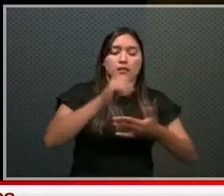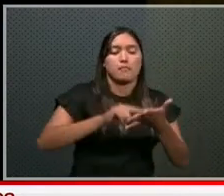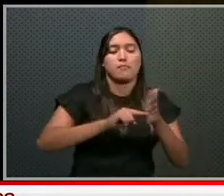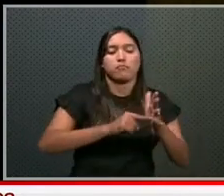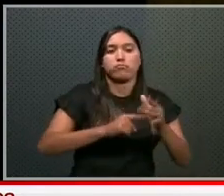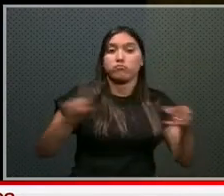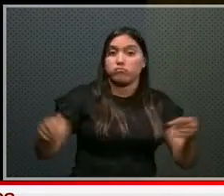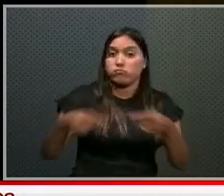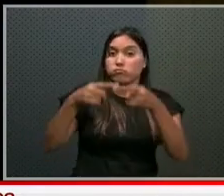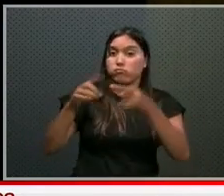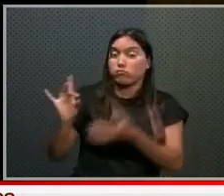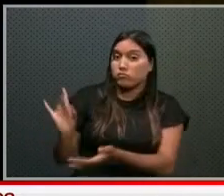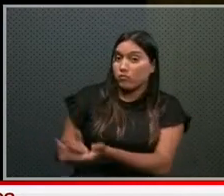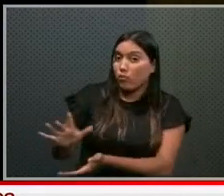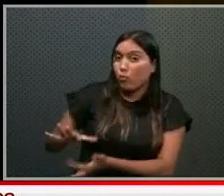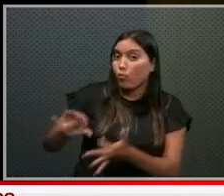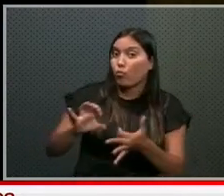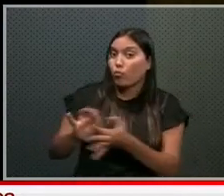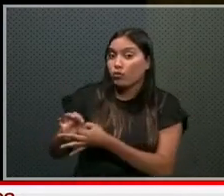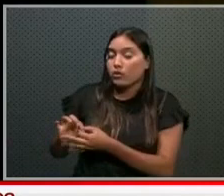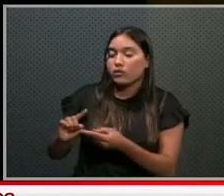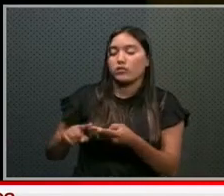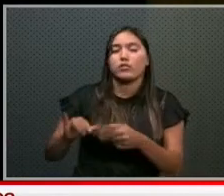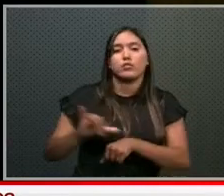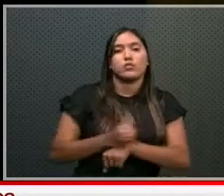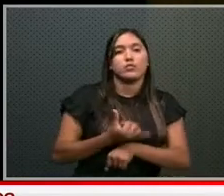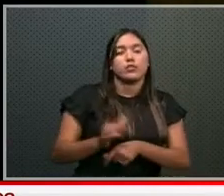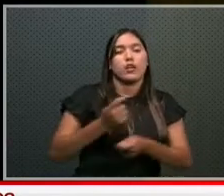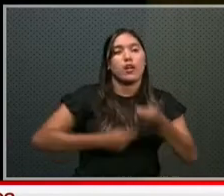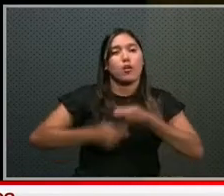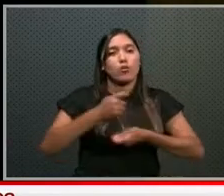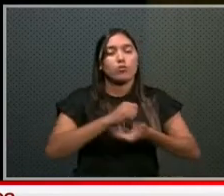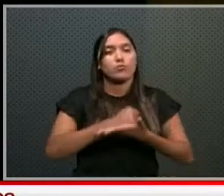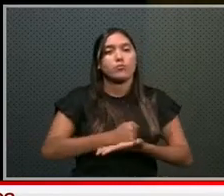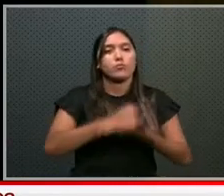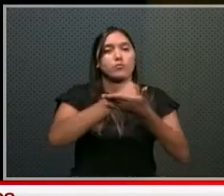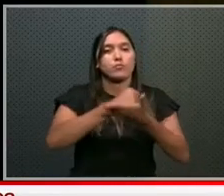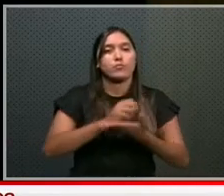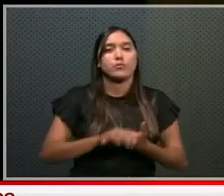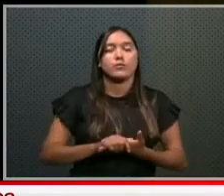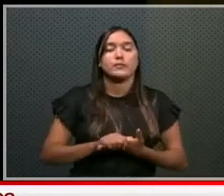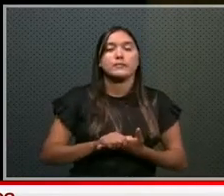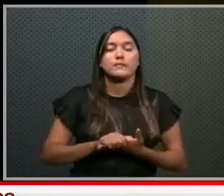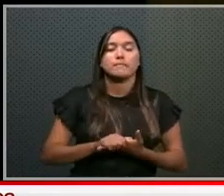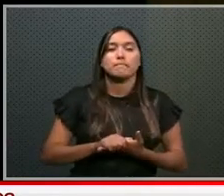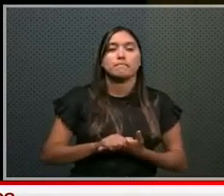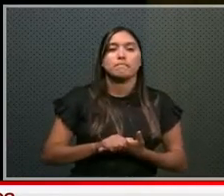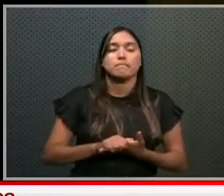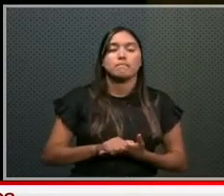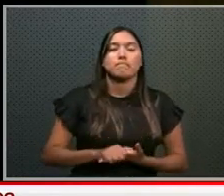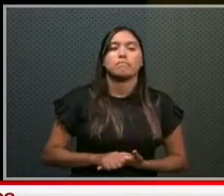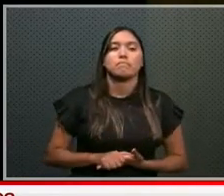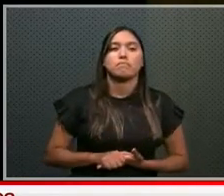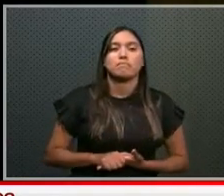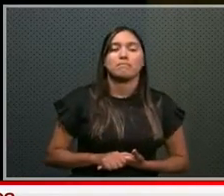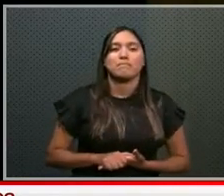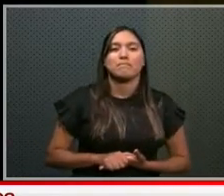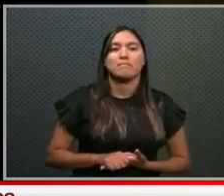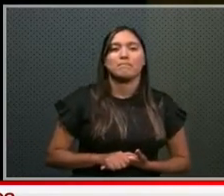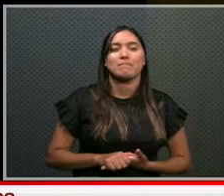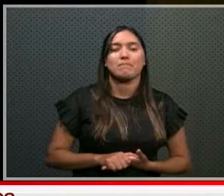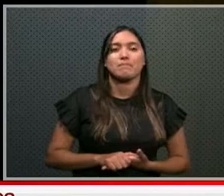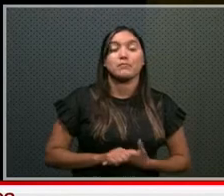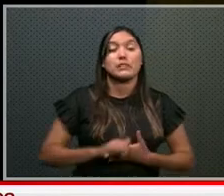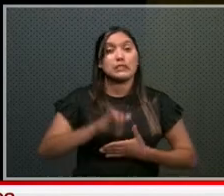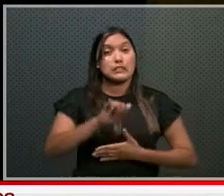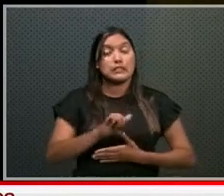a nossa realidade alternativas econômicas sustentáveis inclusive falhamos nesse aspecto e ao